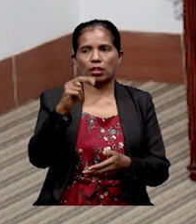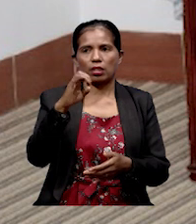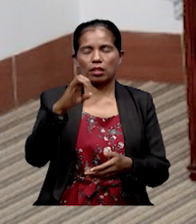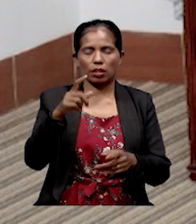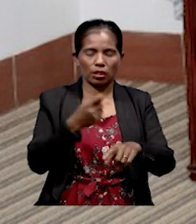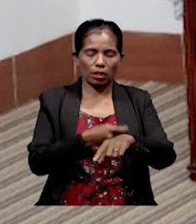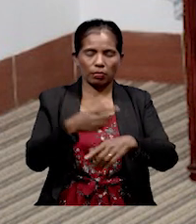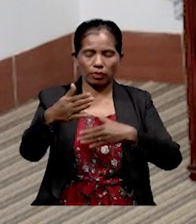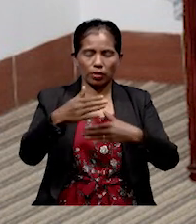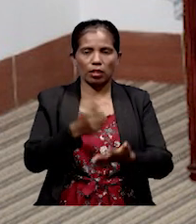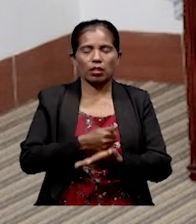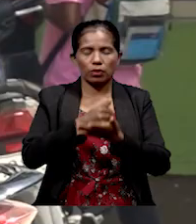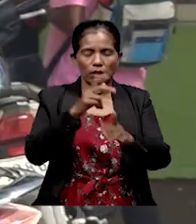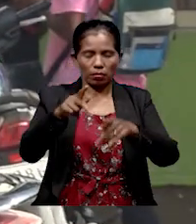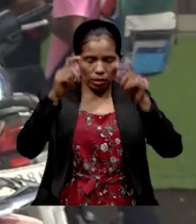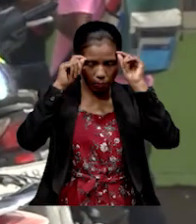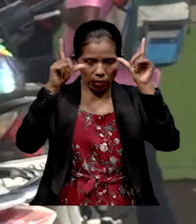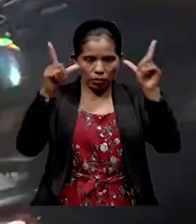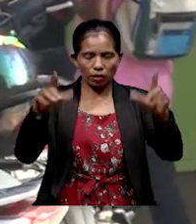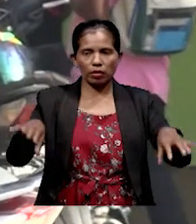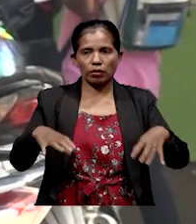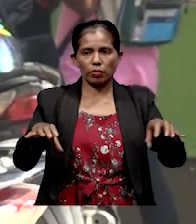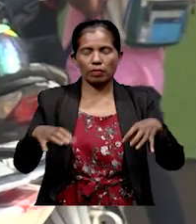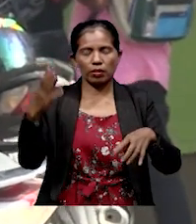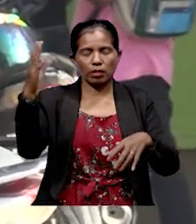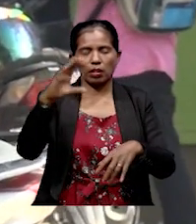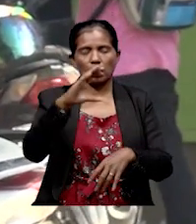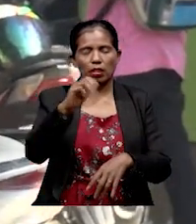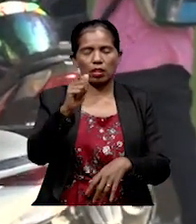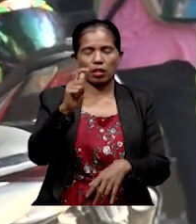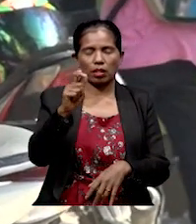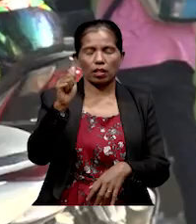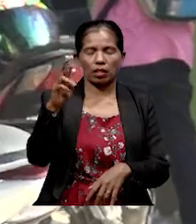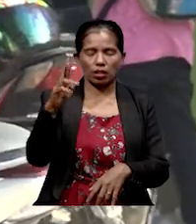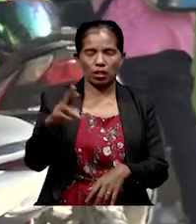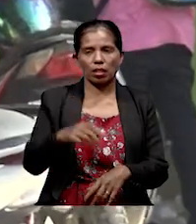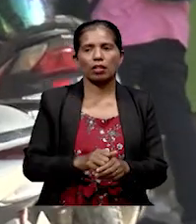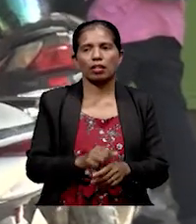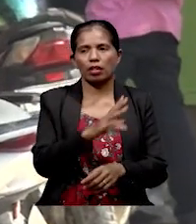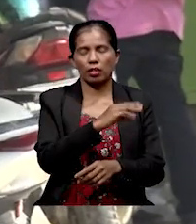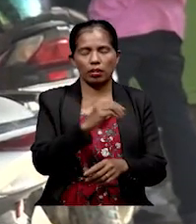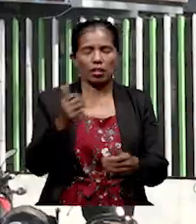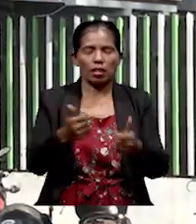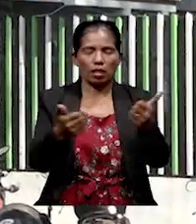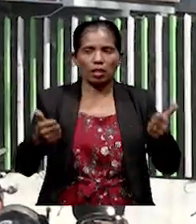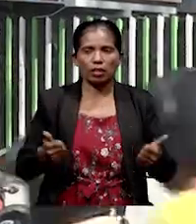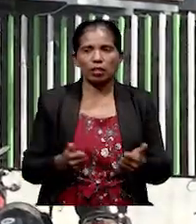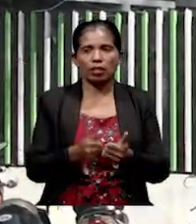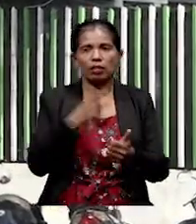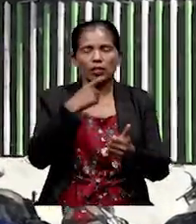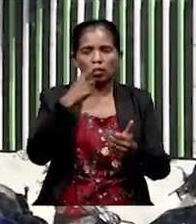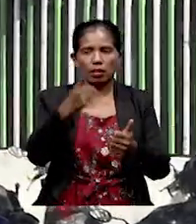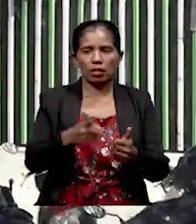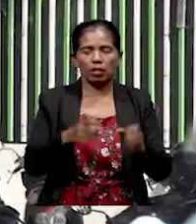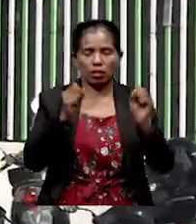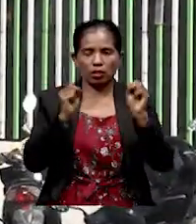tempo barak se facilita Timor-Leste balon para serviço e Qatar no Dubai. Tamba foi na Lashne, a agência Tudel Vizine Mos envolve